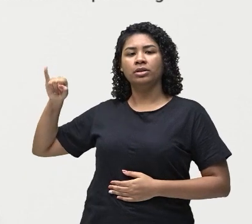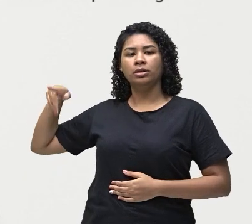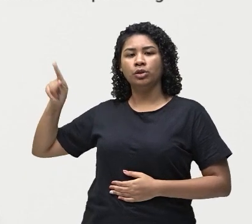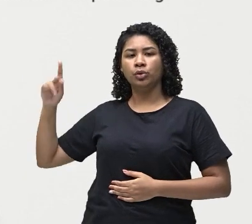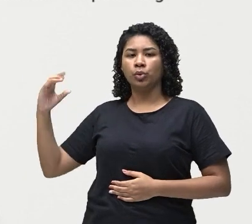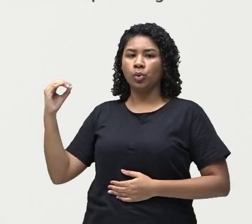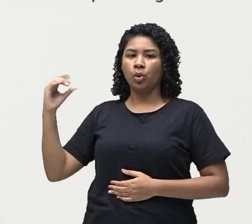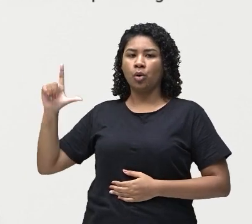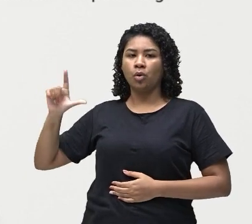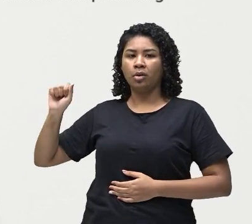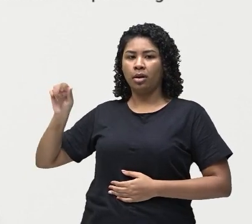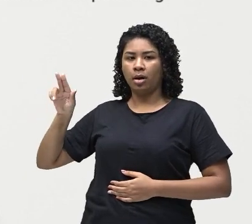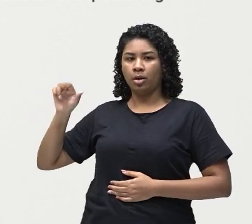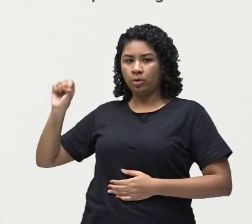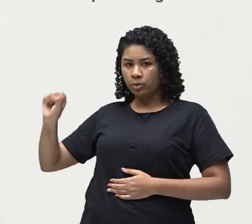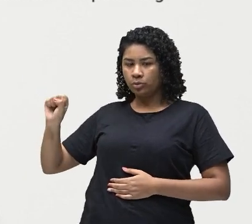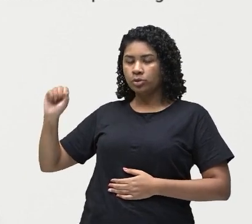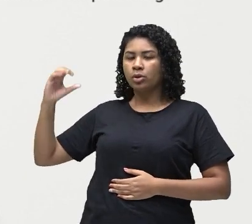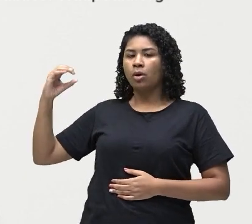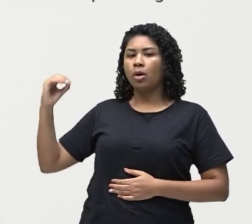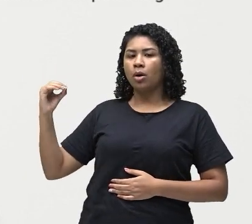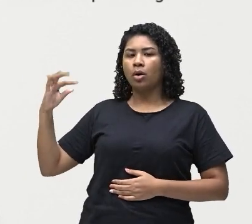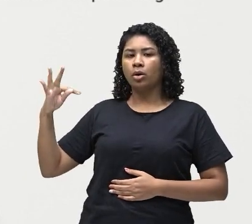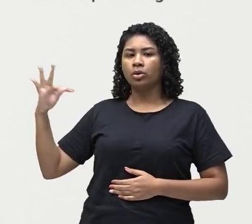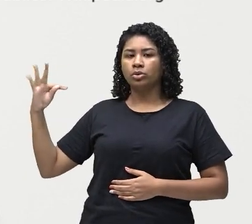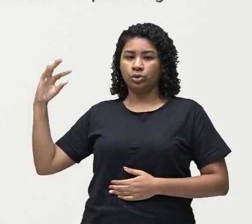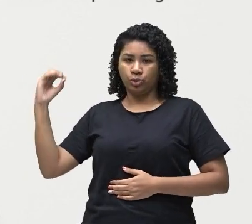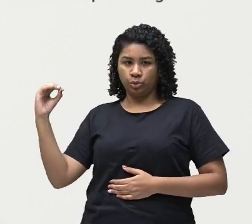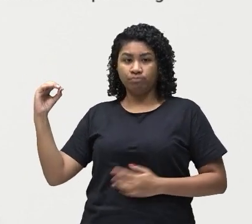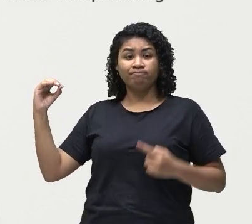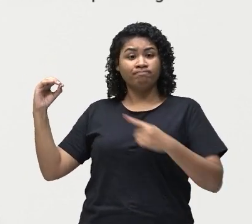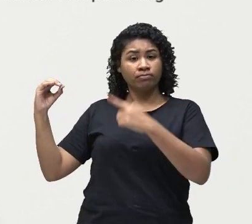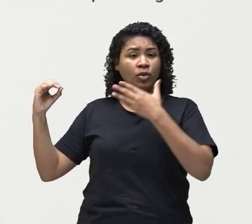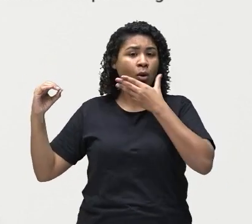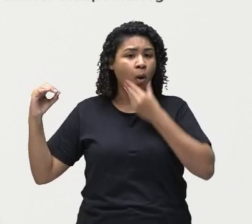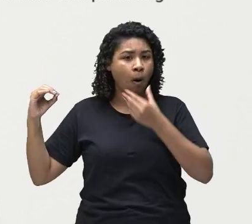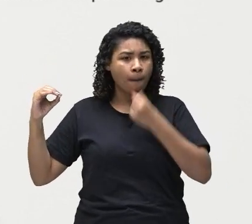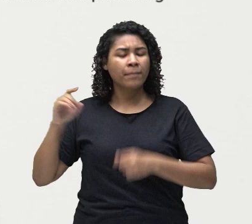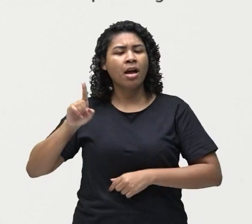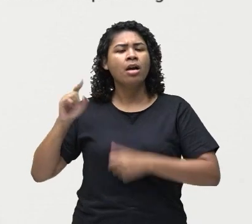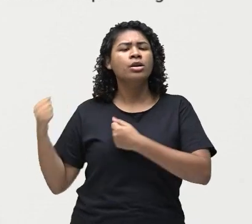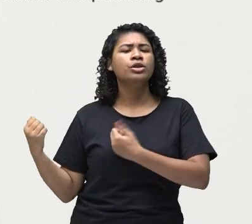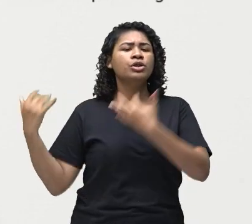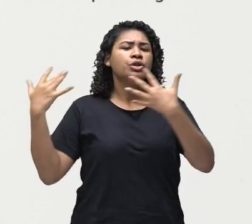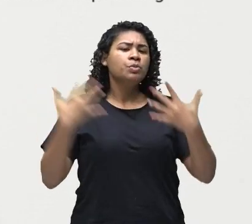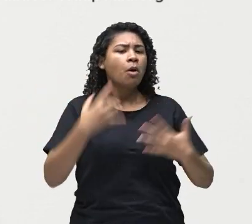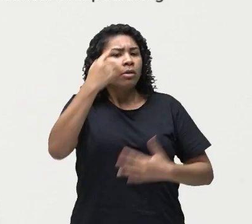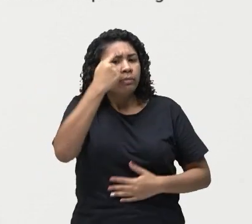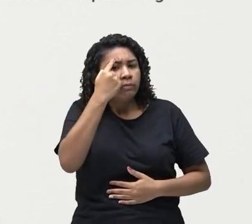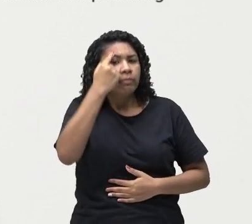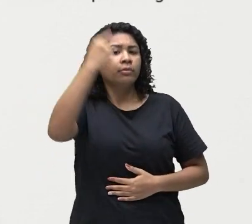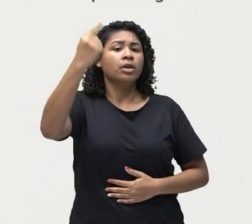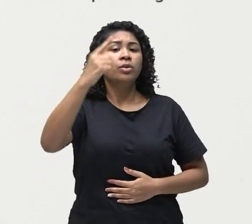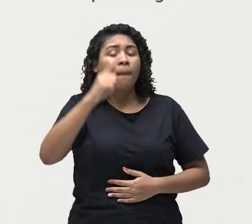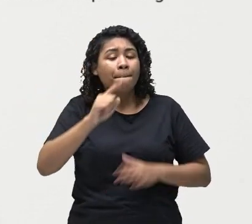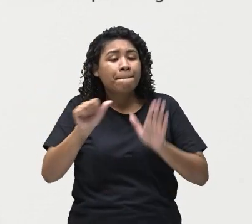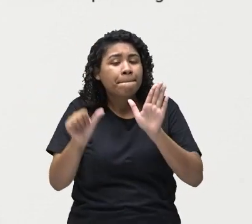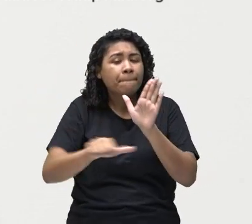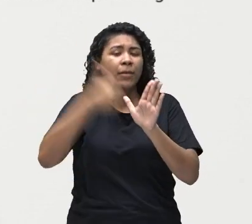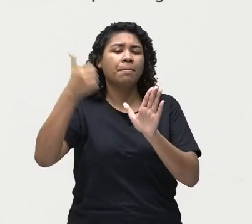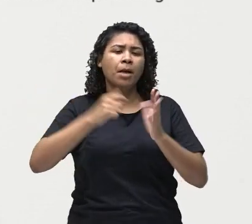foi ele né que inventou e construiu o primeiro motor de combustão interna